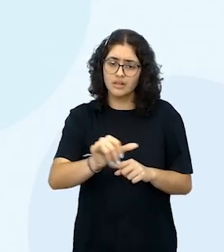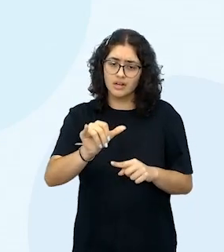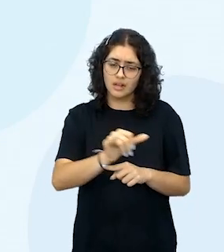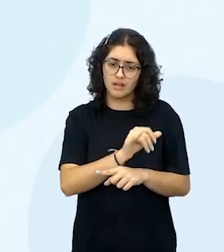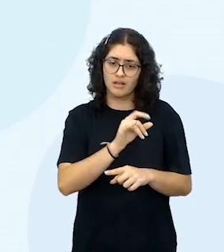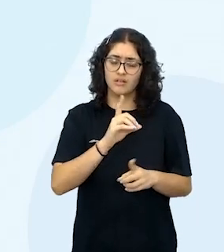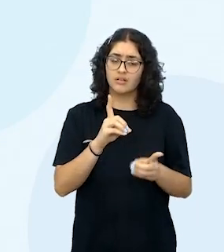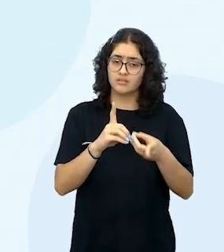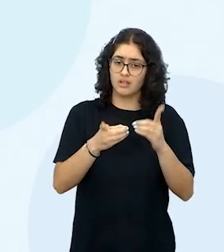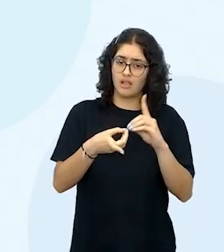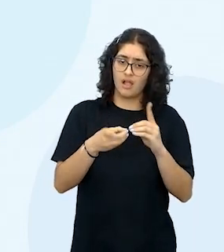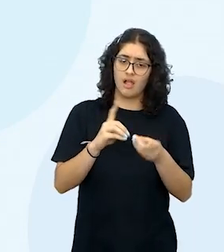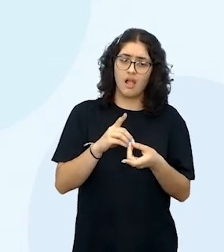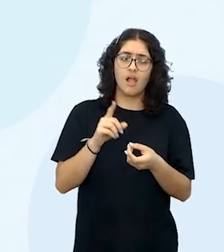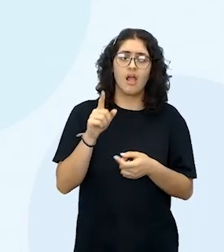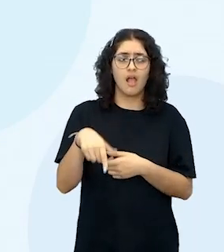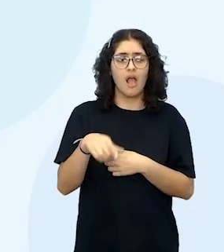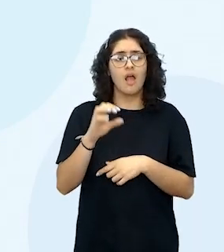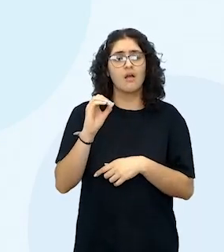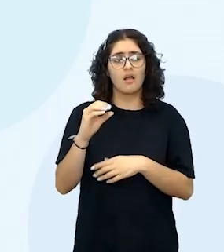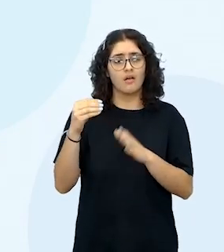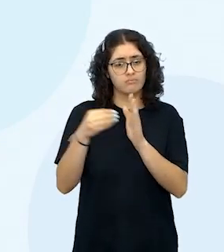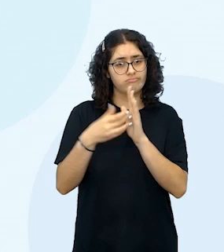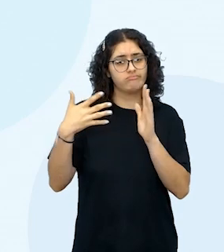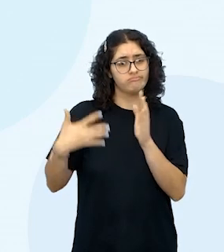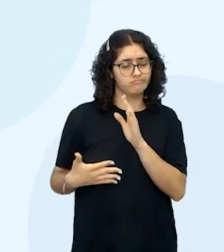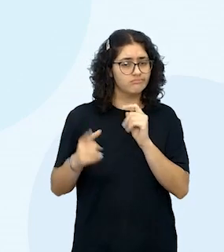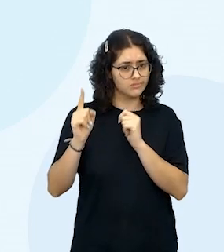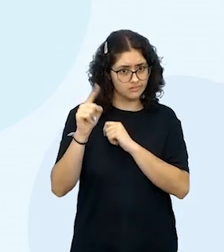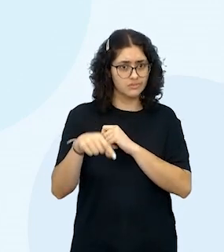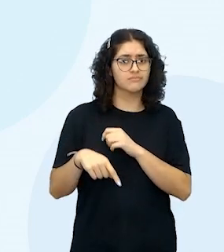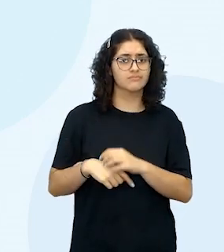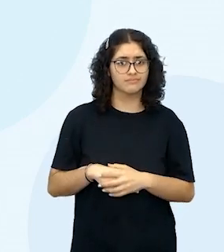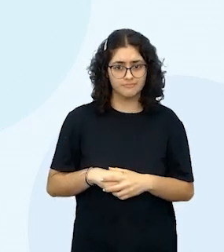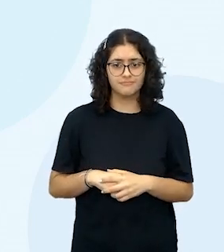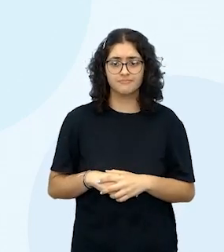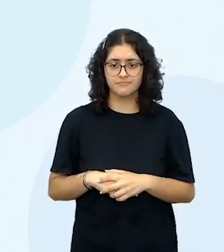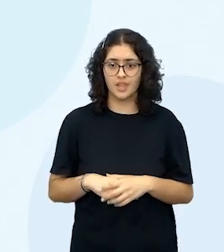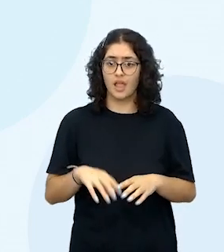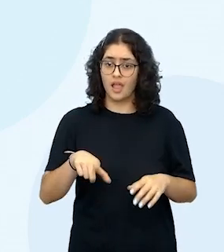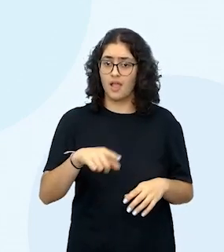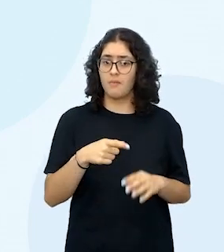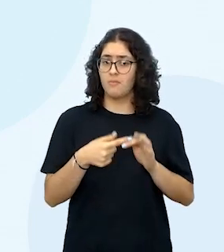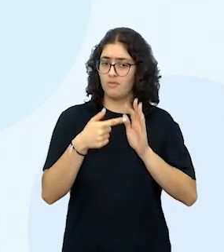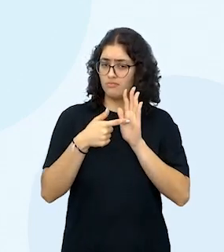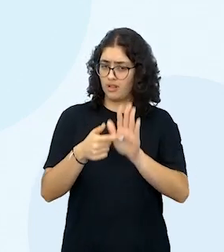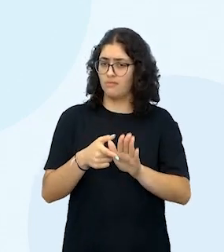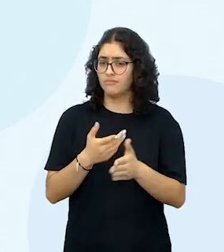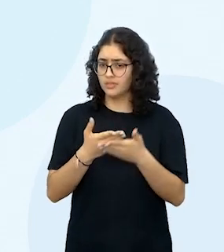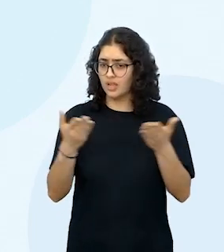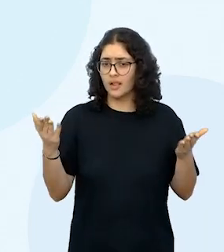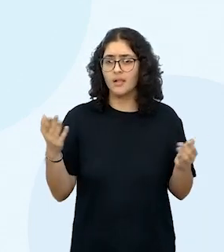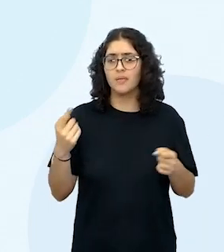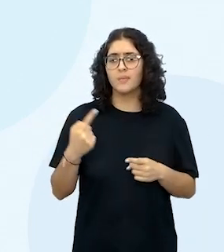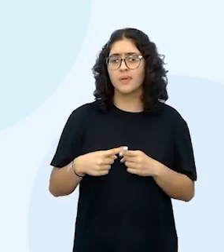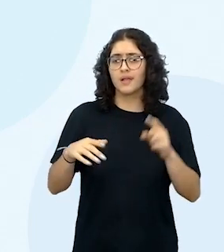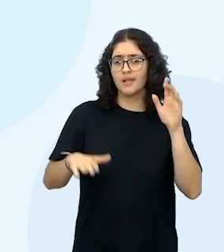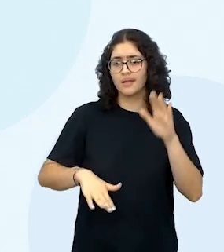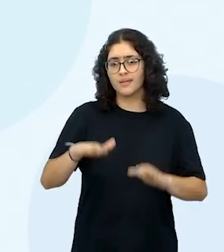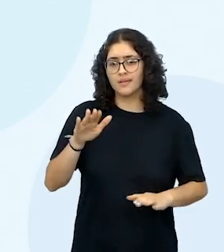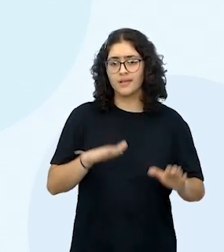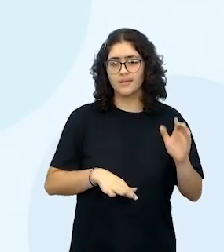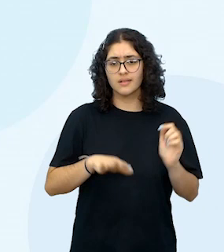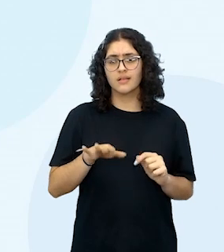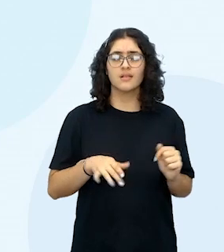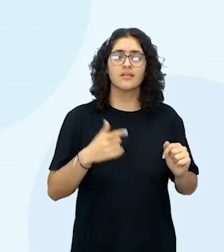didática, a gente está falando de um aspecto curricular. Então, eu acho legal a gente destacar isso, né? Porque às vezes, poxa, é mais